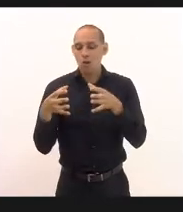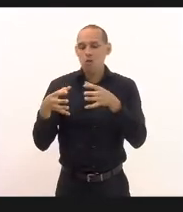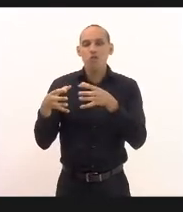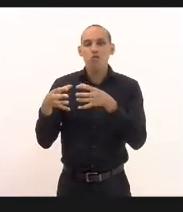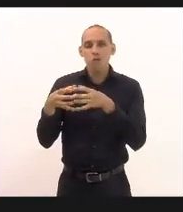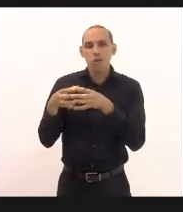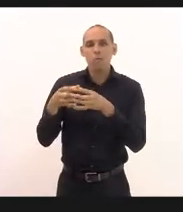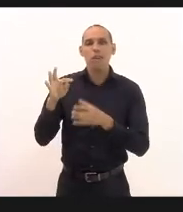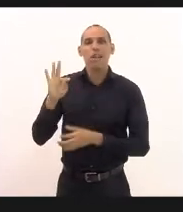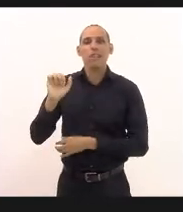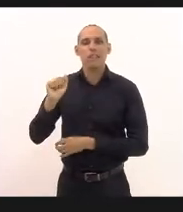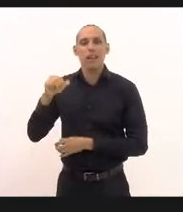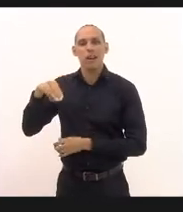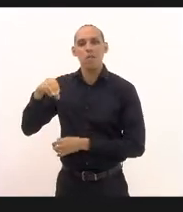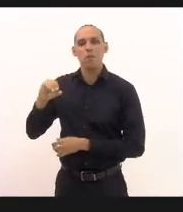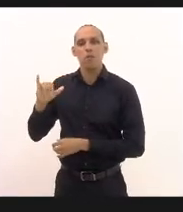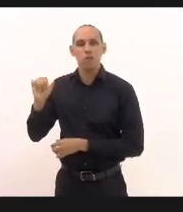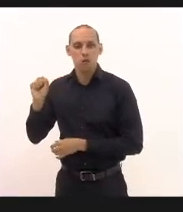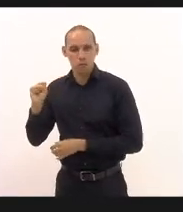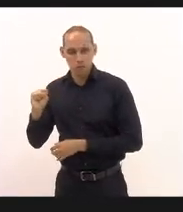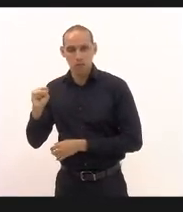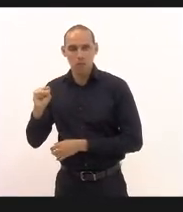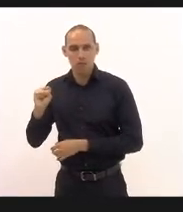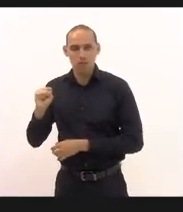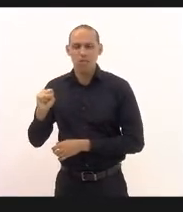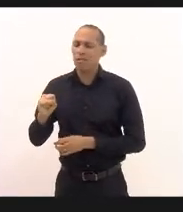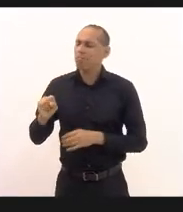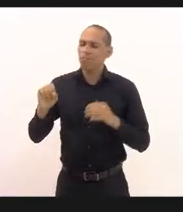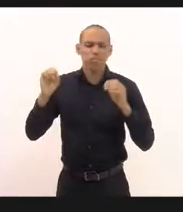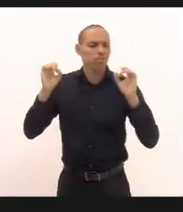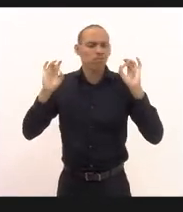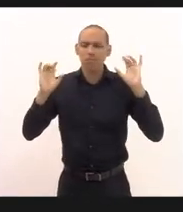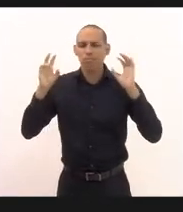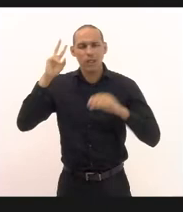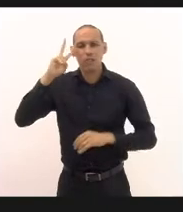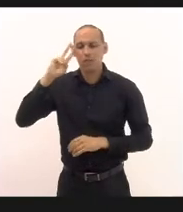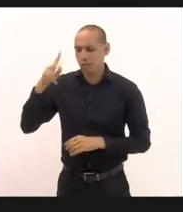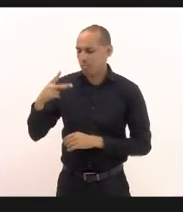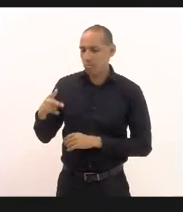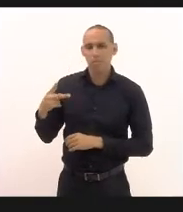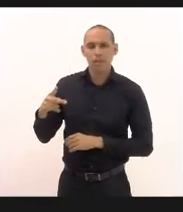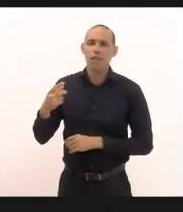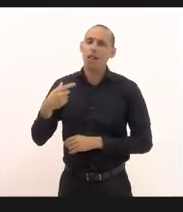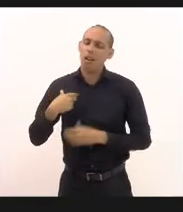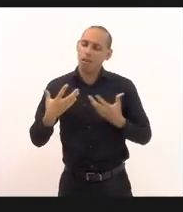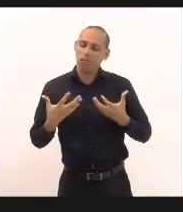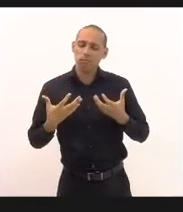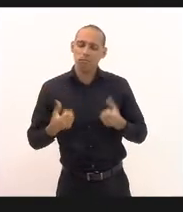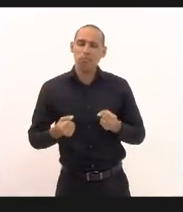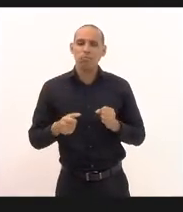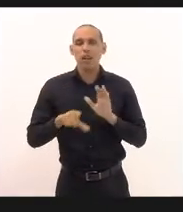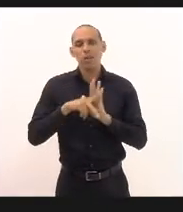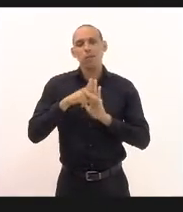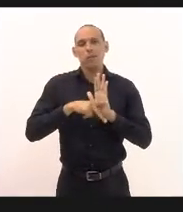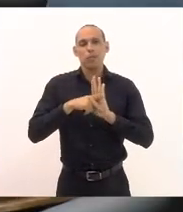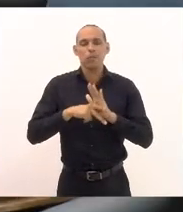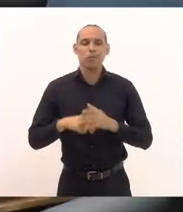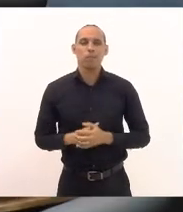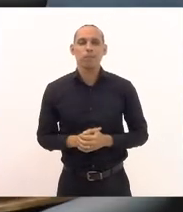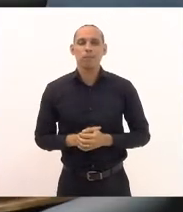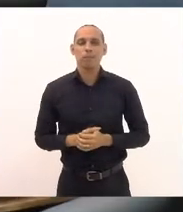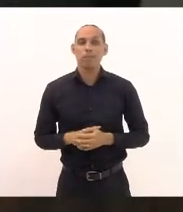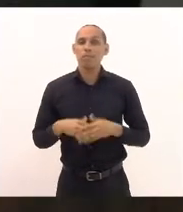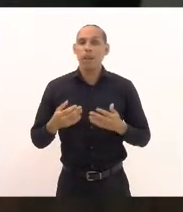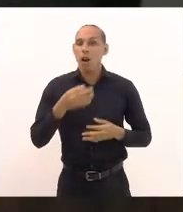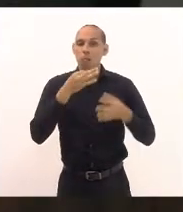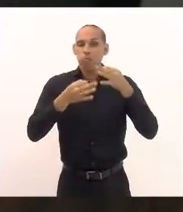que tem uma história formidável. E eu quero aqui dar meu parecer favorável ao projeto de lei, senhor presidente. Os